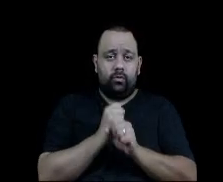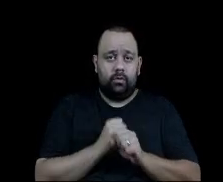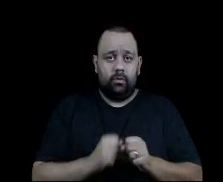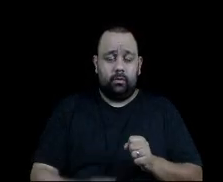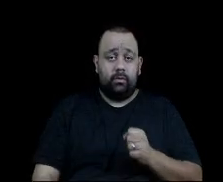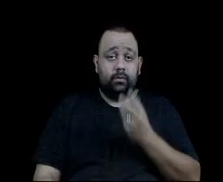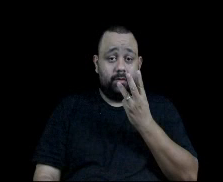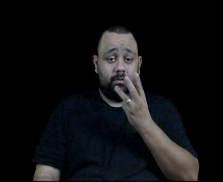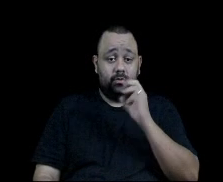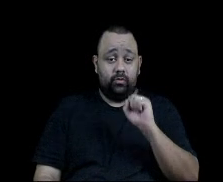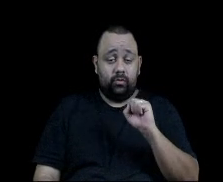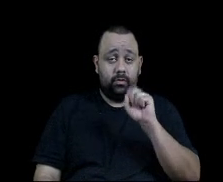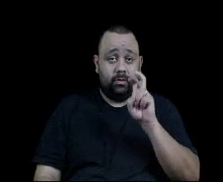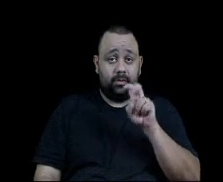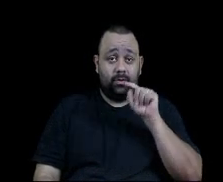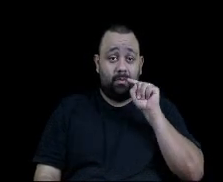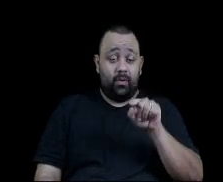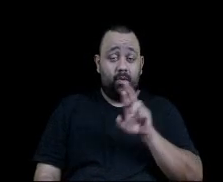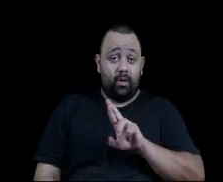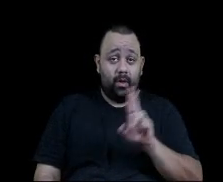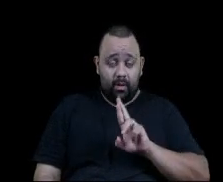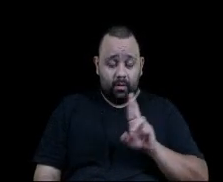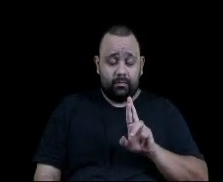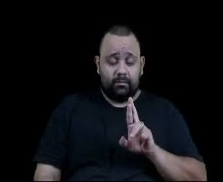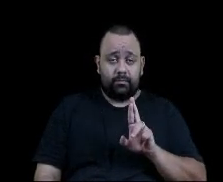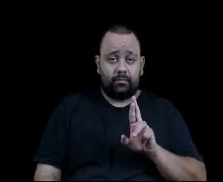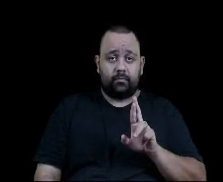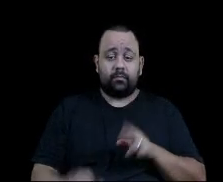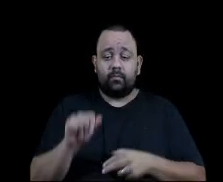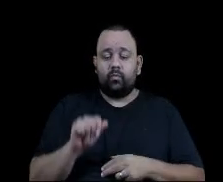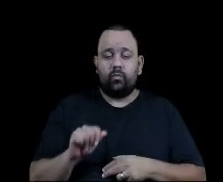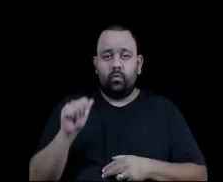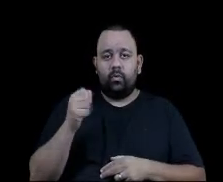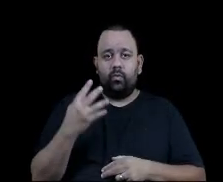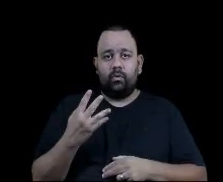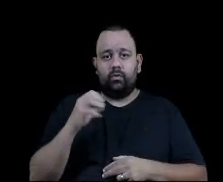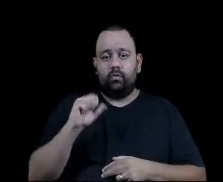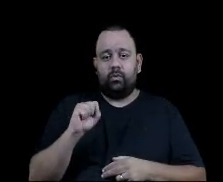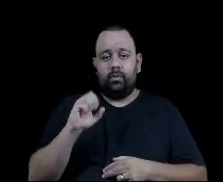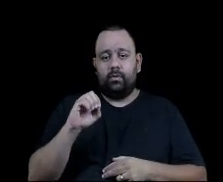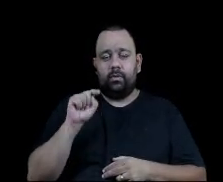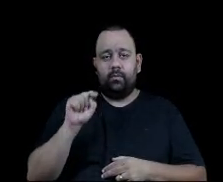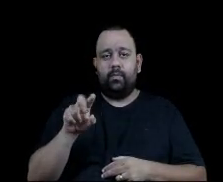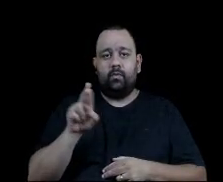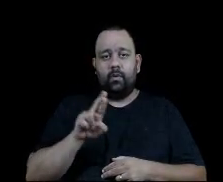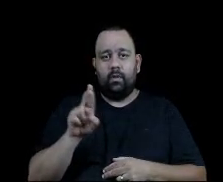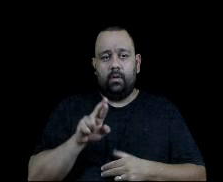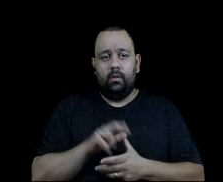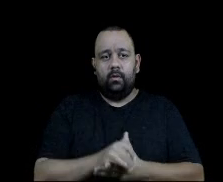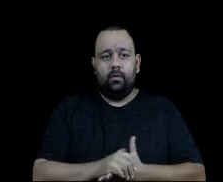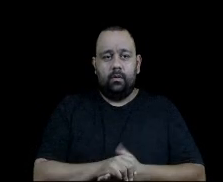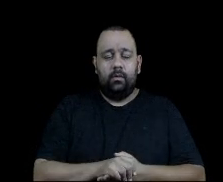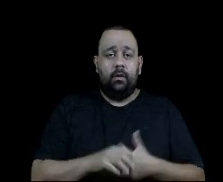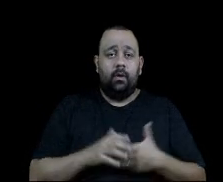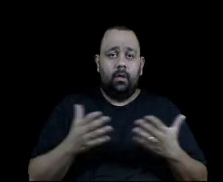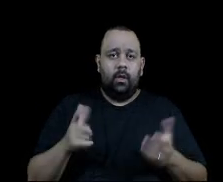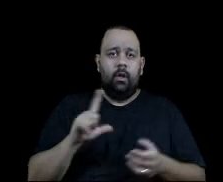a orçada foram R$ 385 mil, atualizada R$ 480